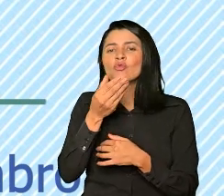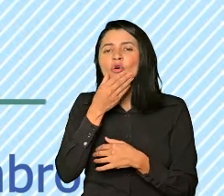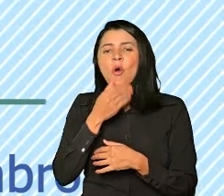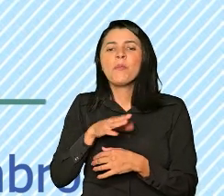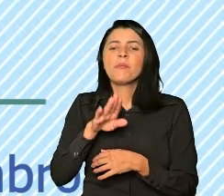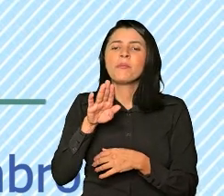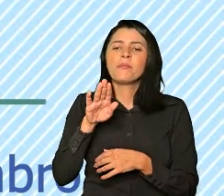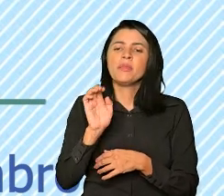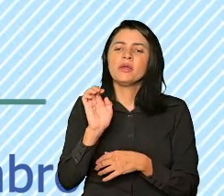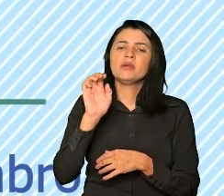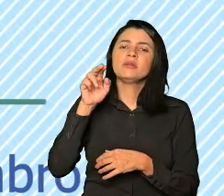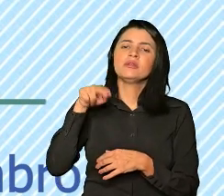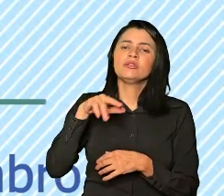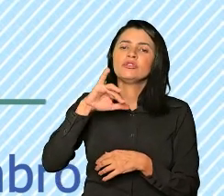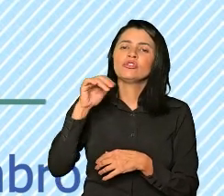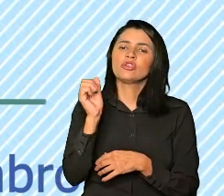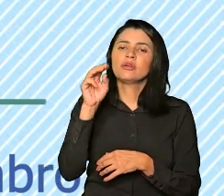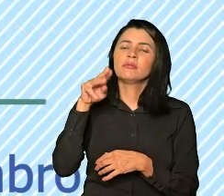Constant,